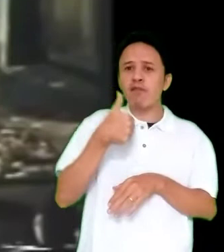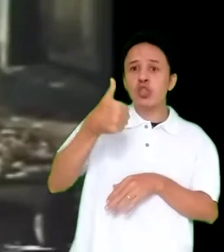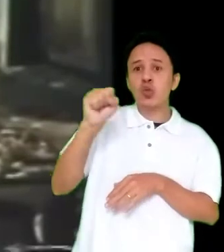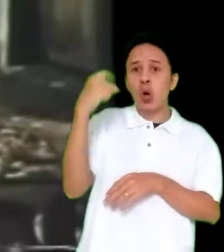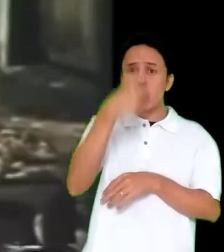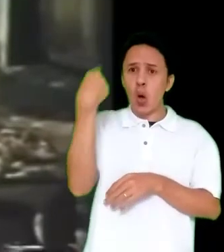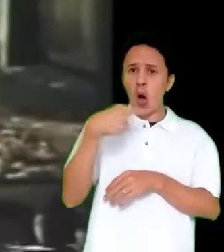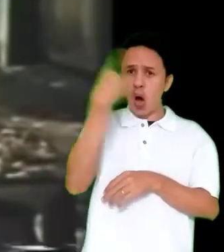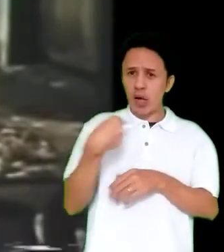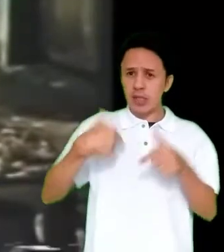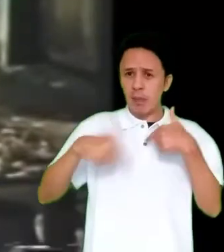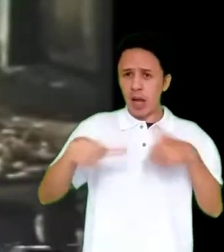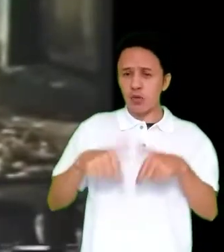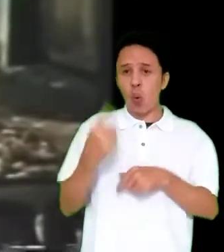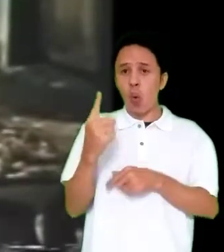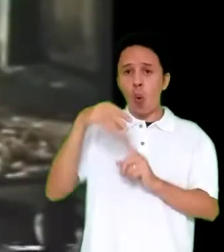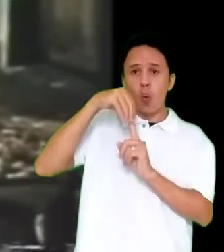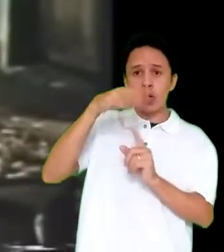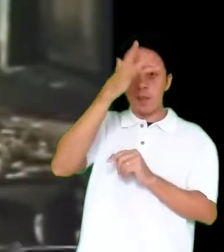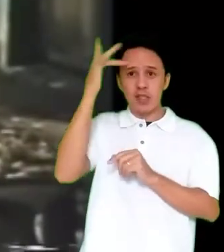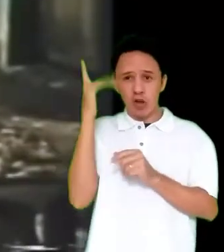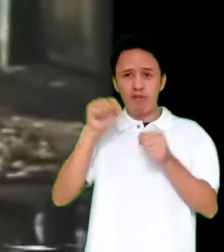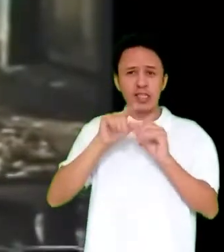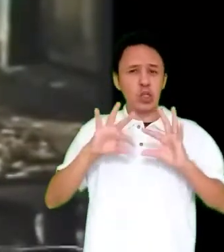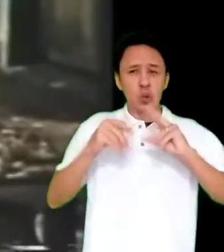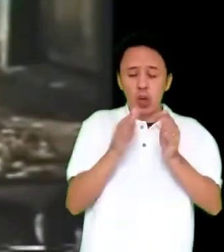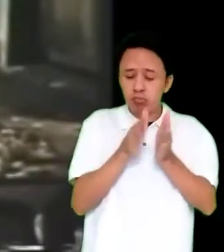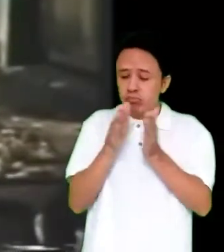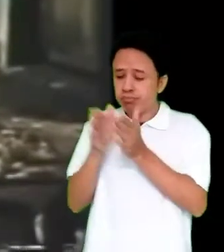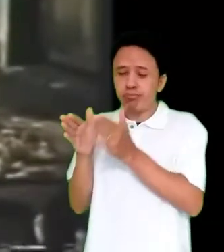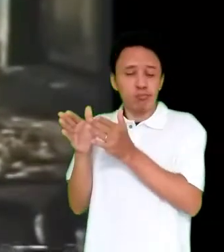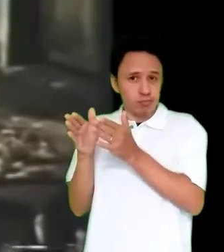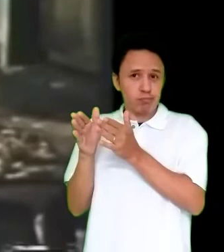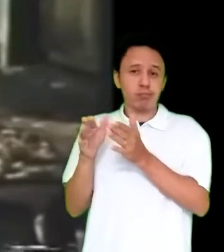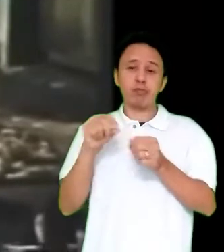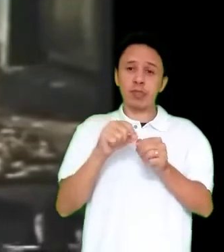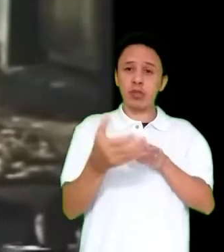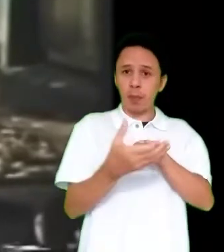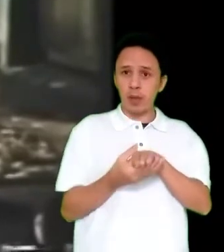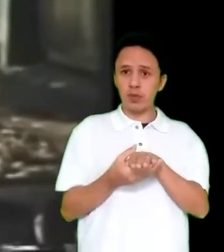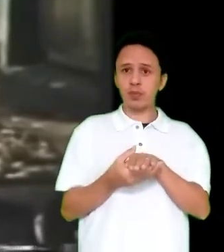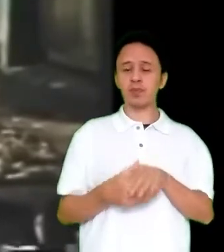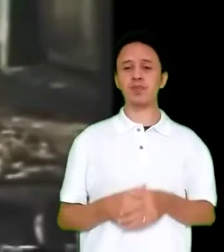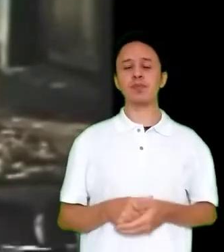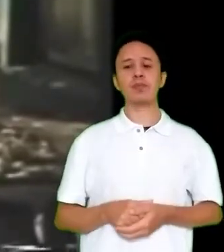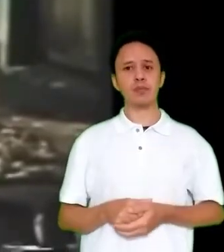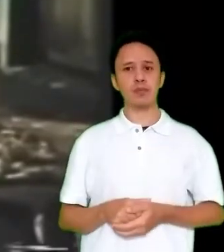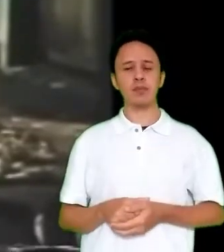exigia aproximadamente 18 horas de trabalho, pois um único artesão executava todas as etapas de produção.